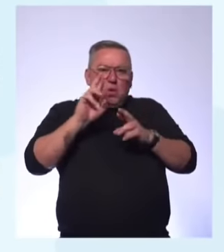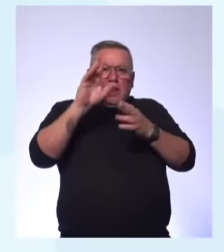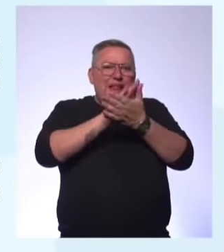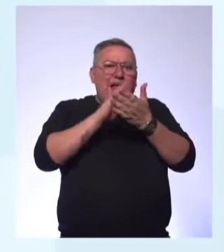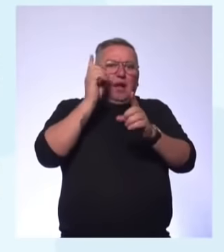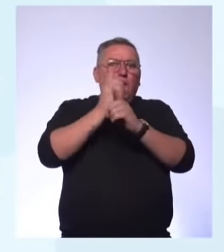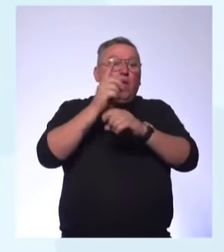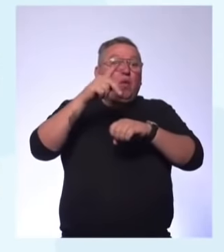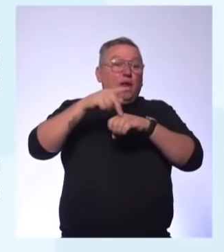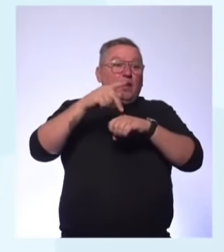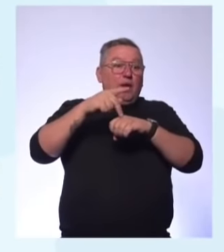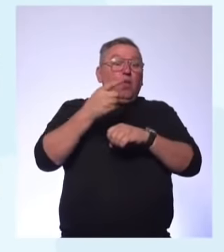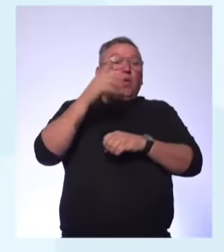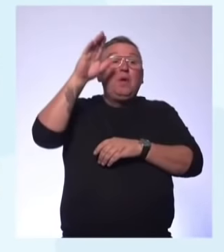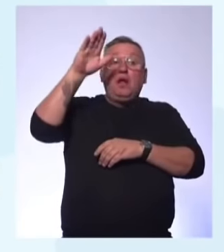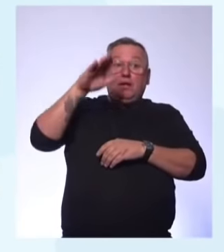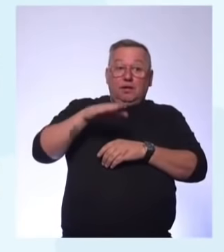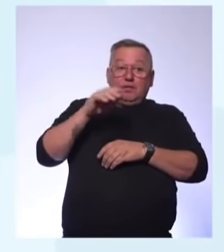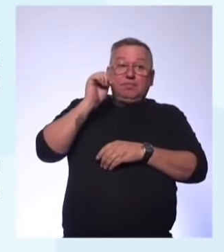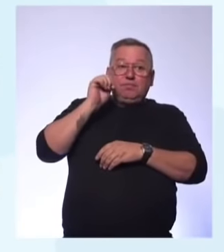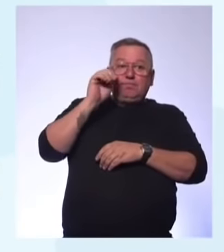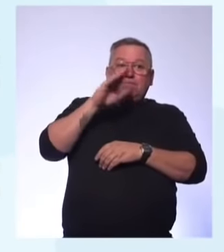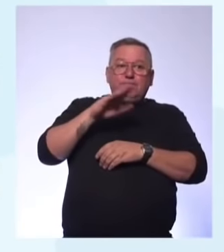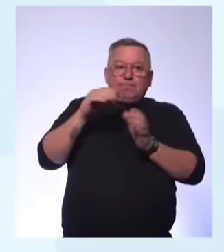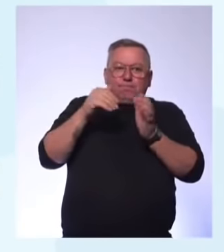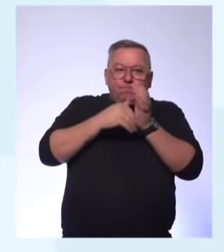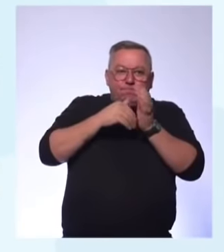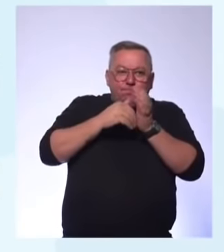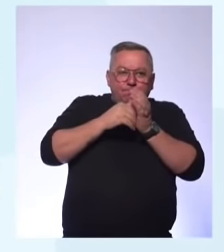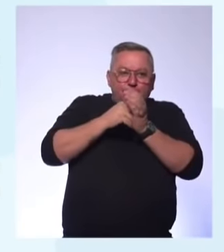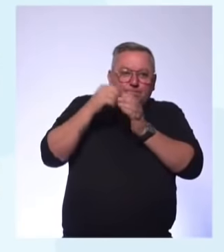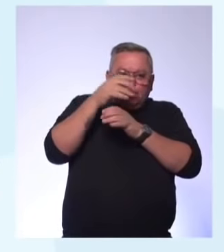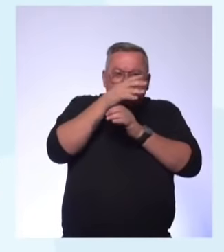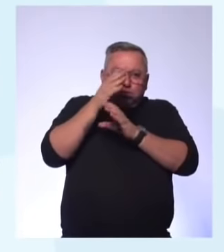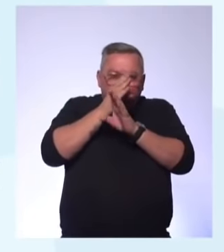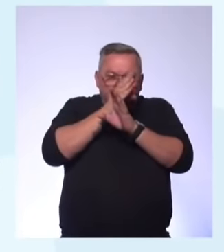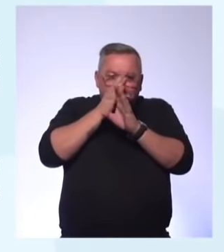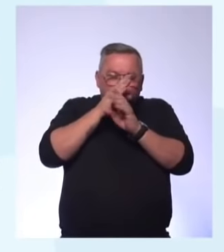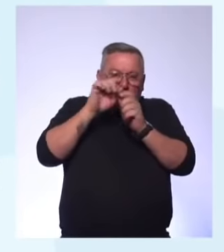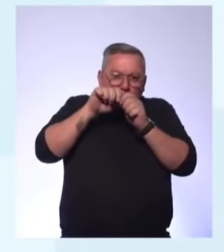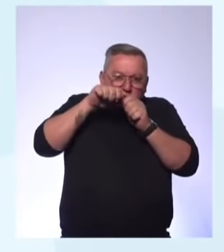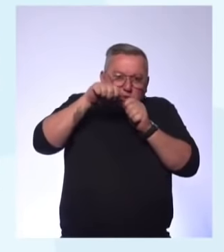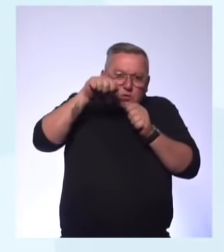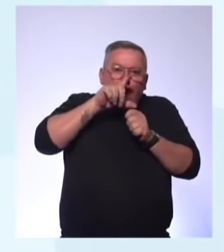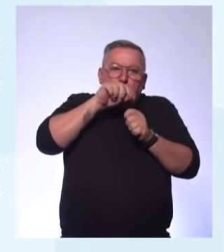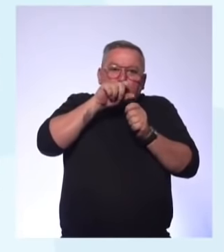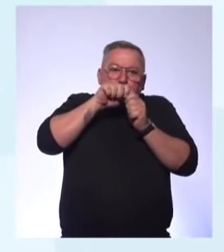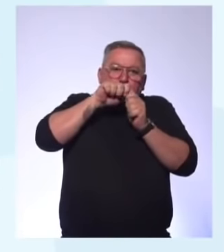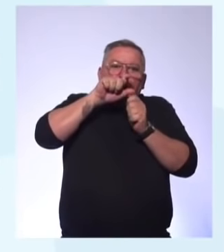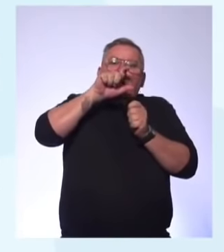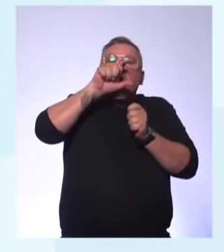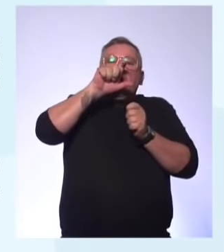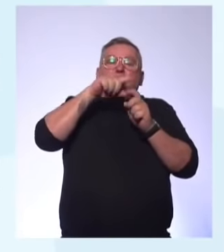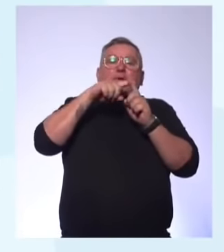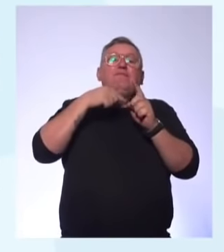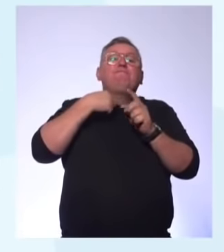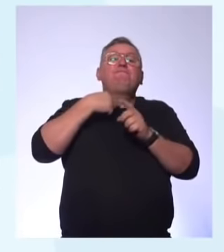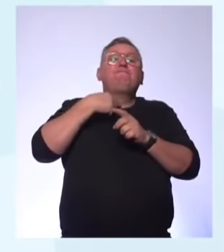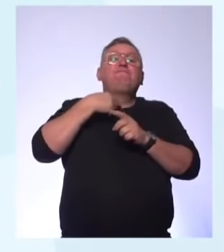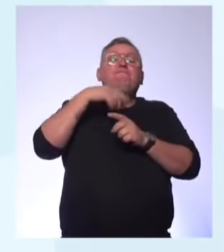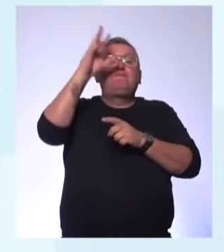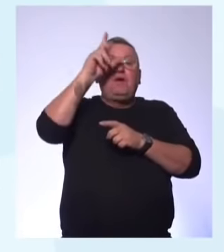seu anel. Uma tarde, a garota estava escondida atrás de uma moita, abrindo o bico da galinha para ver se o anel estava trancado em sua